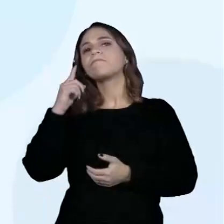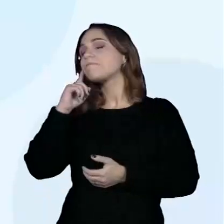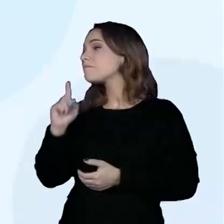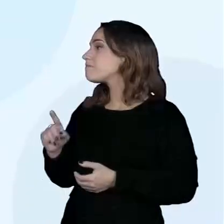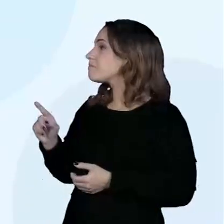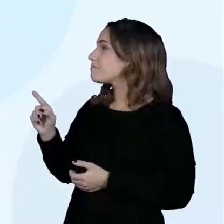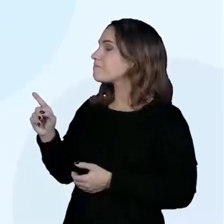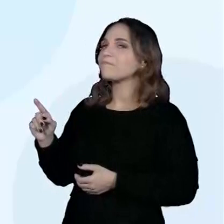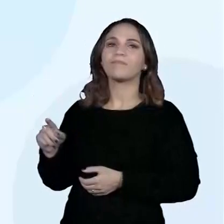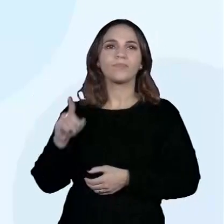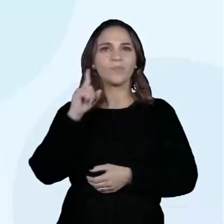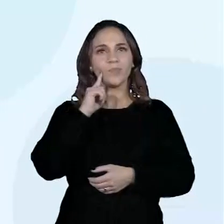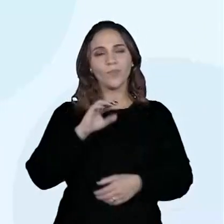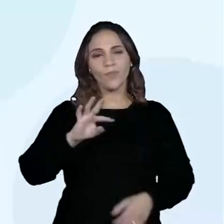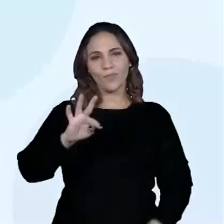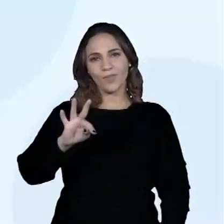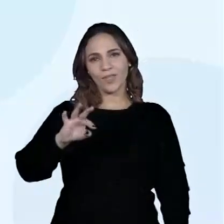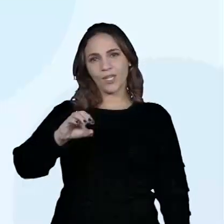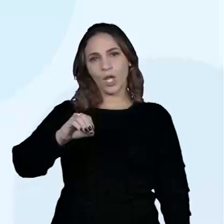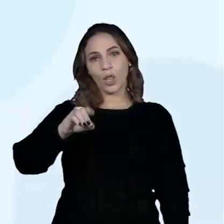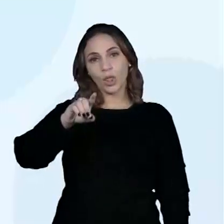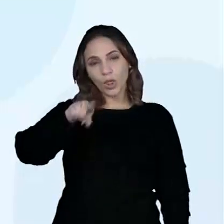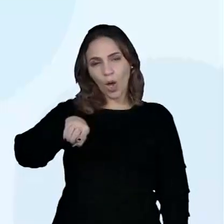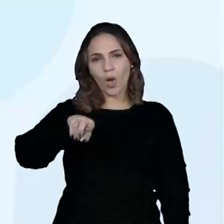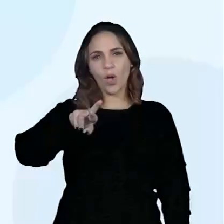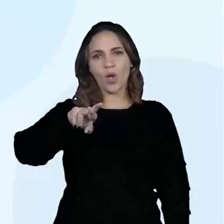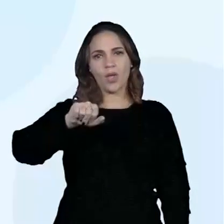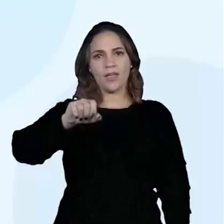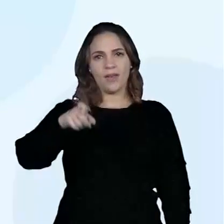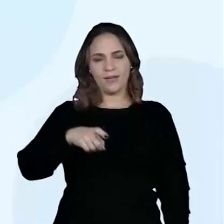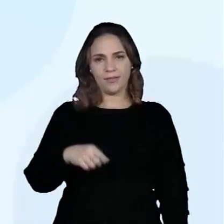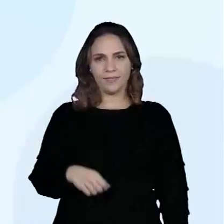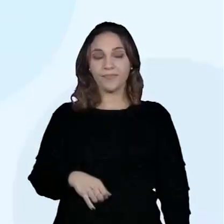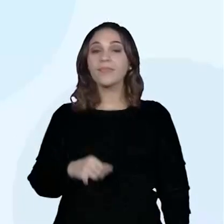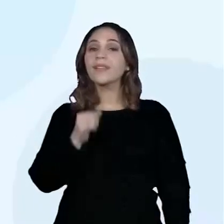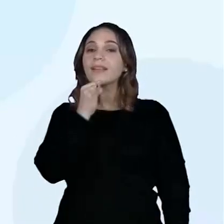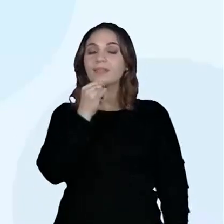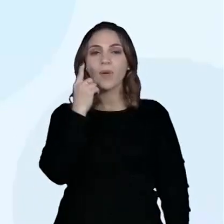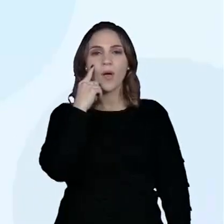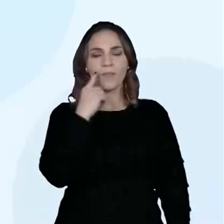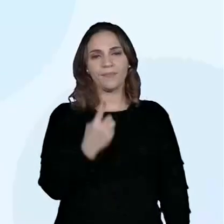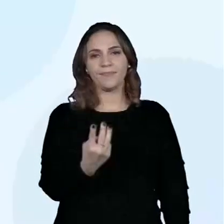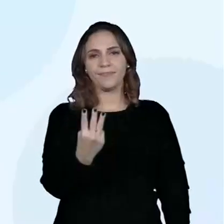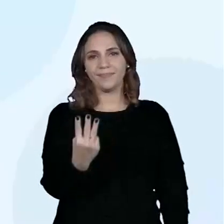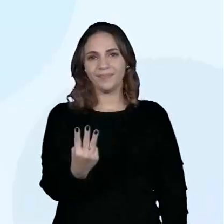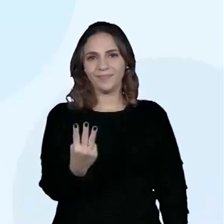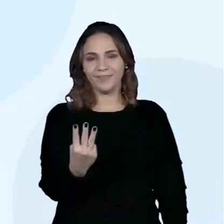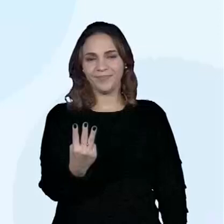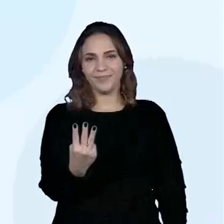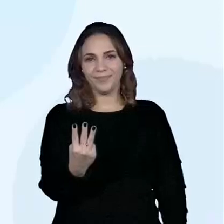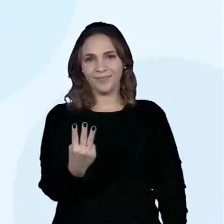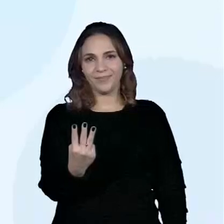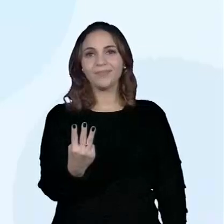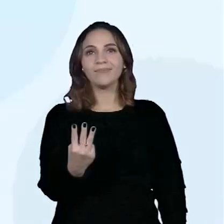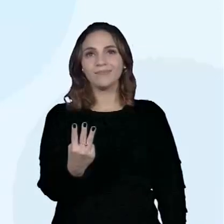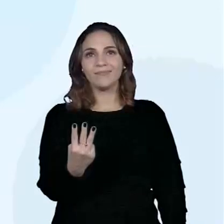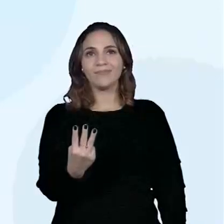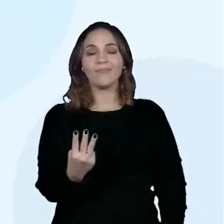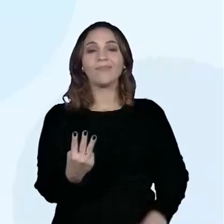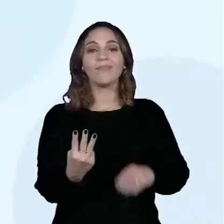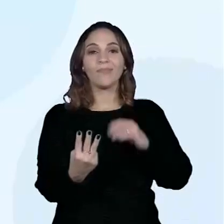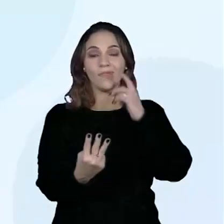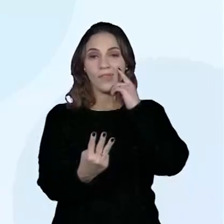o tórax. Olha só. Se eu tivesse um tórax, eu estou